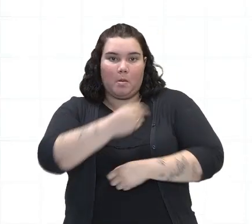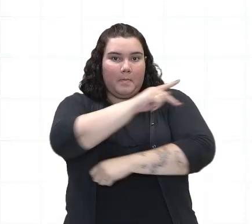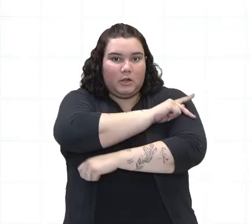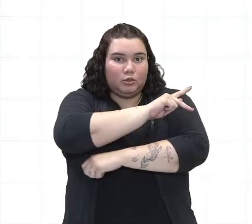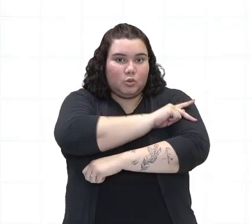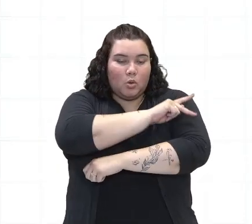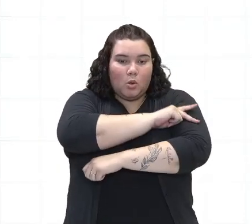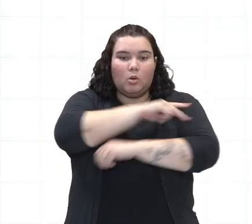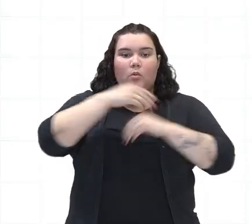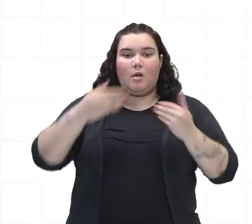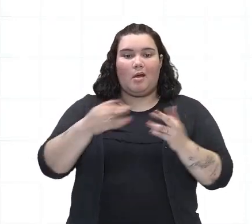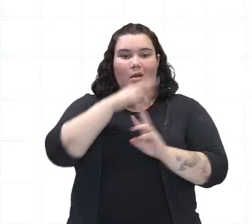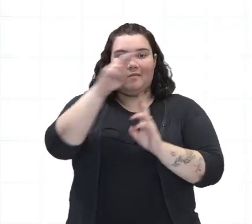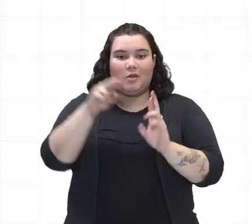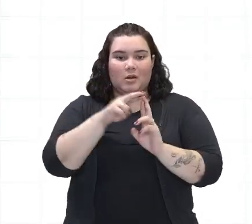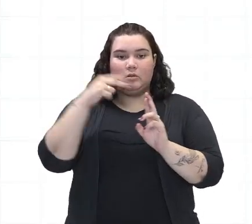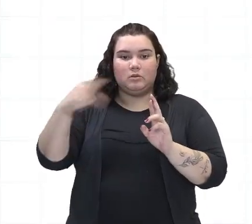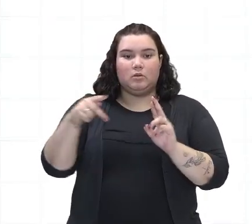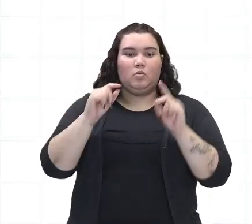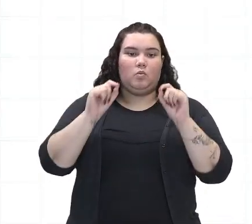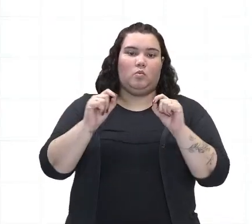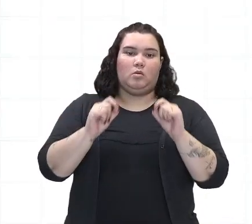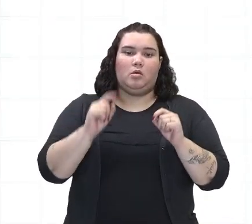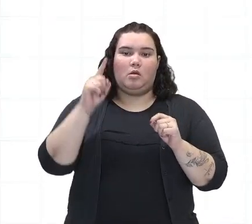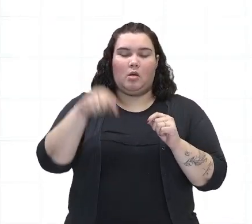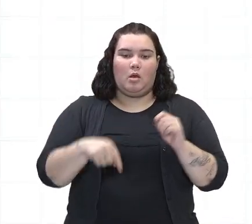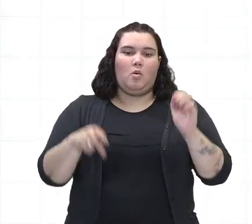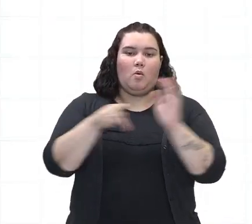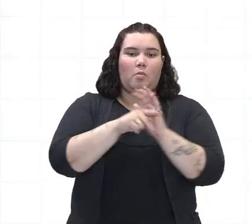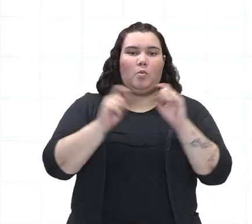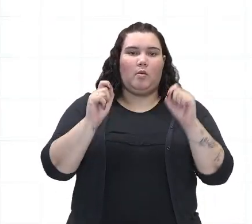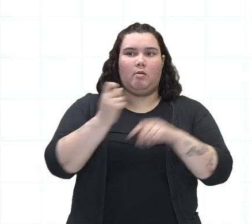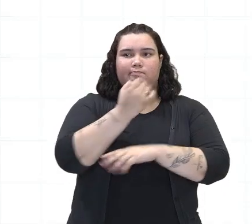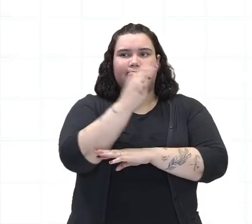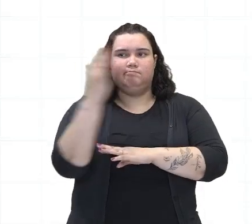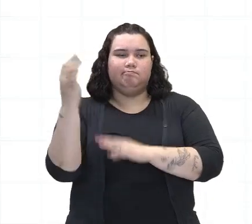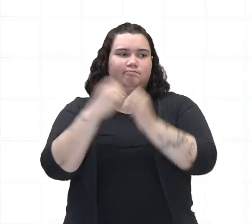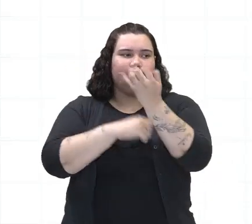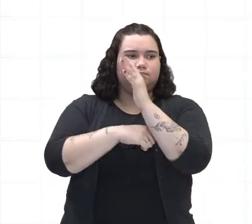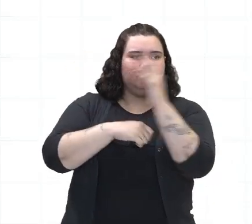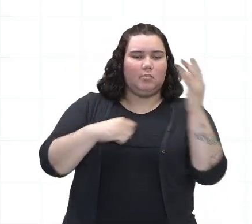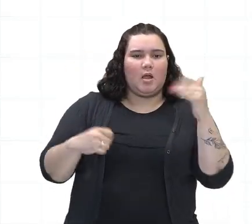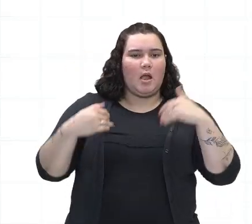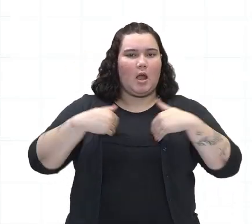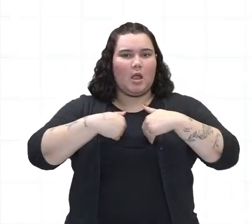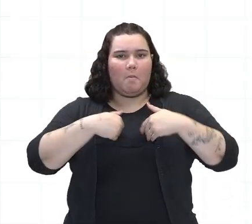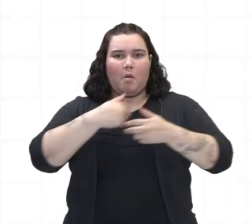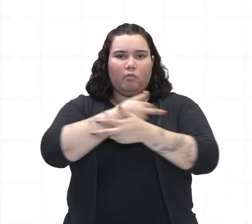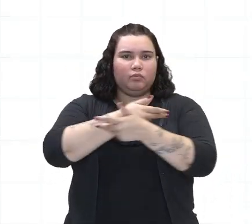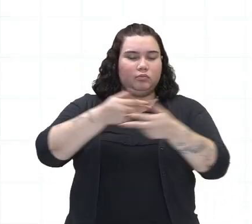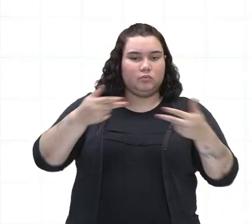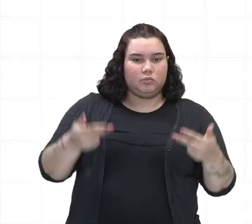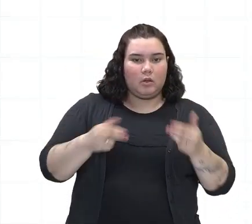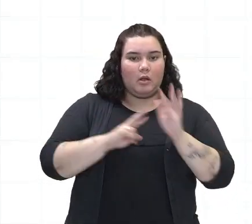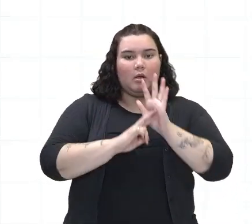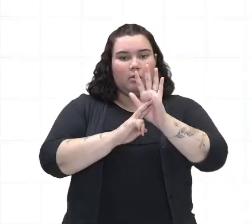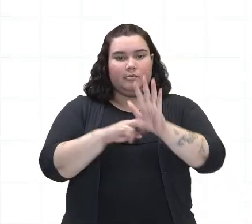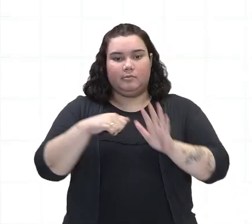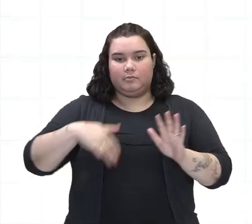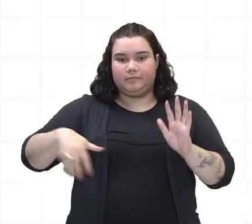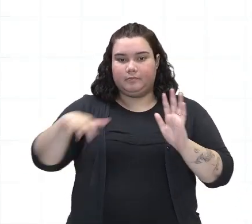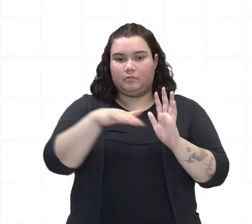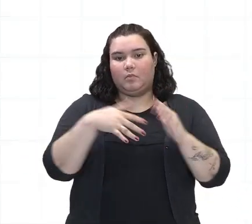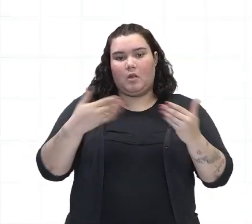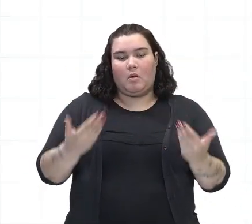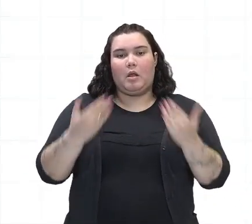a referência dele era a questão da fauna e da flora. Ele fazia a representação daquilo que ele encontrava no seu entorno. Então era muito